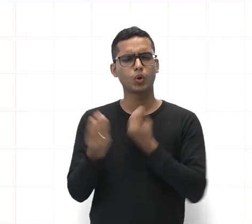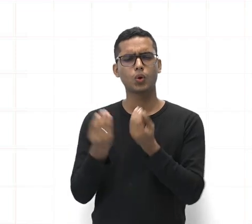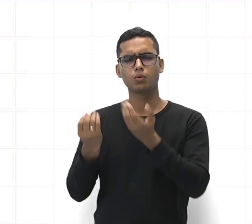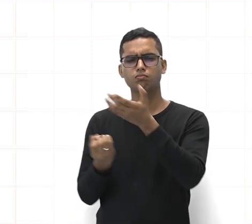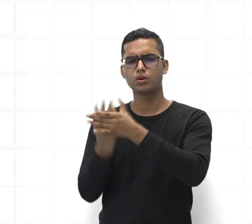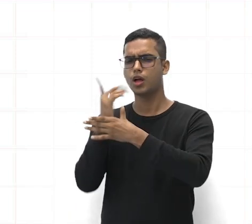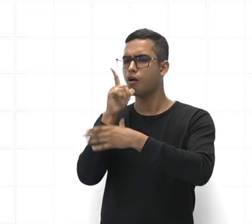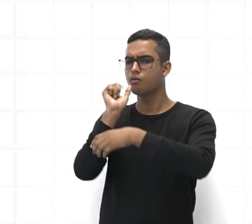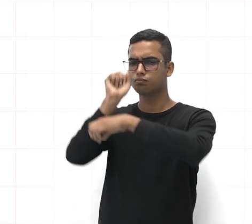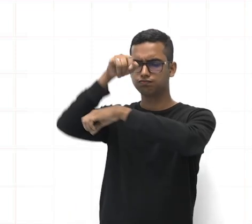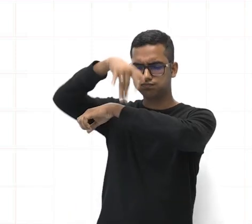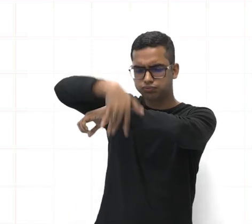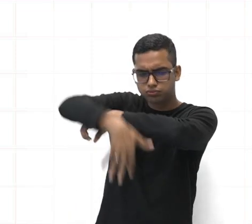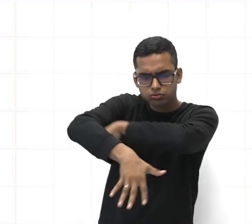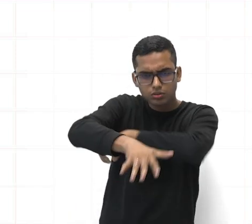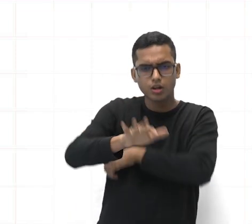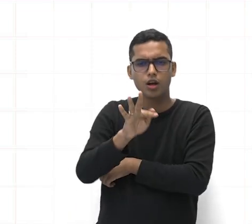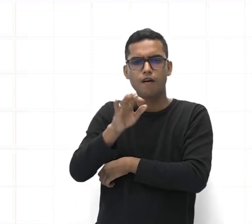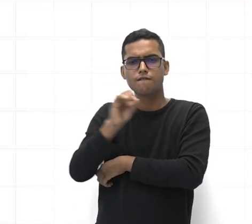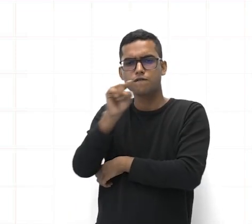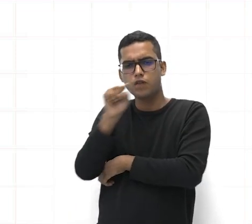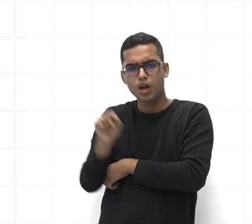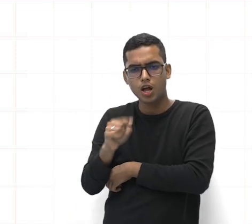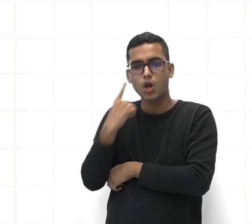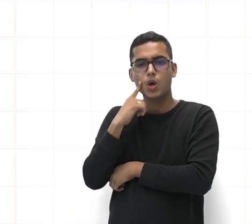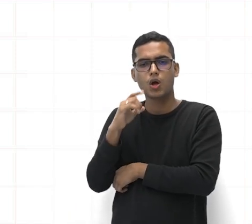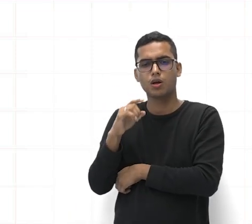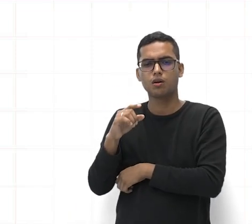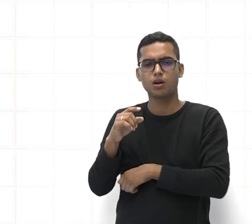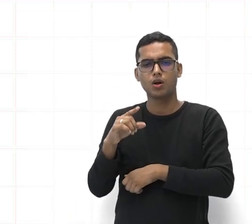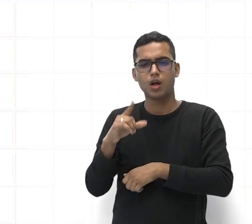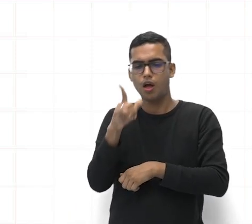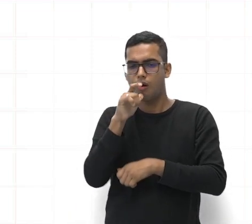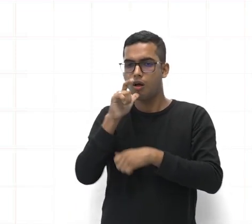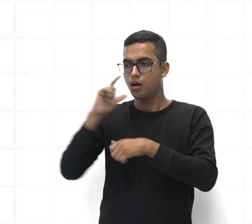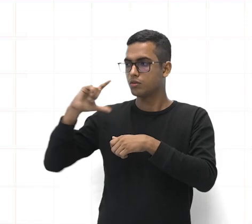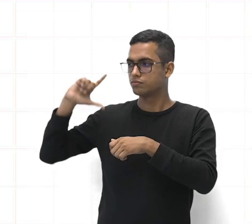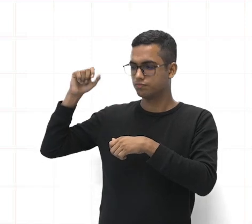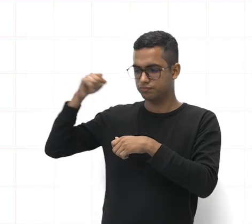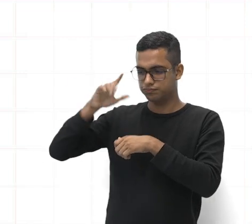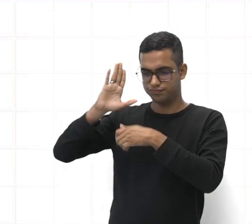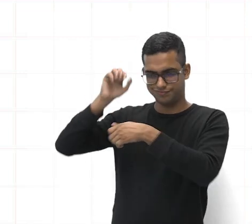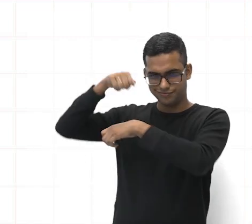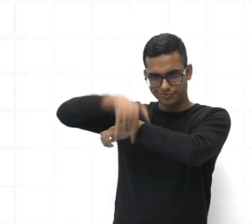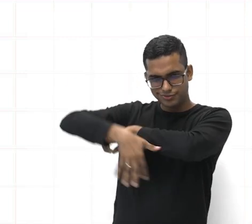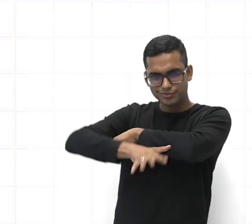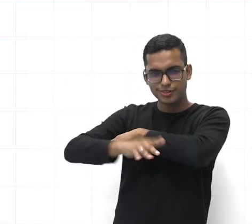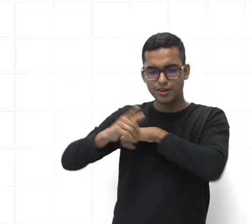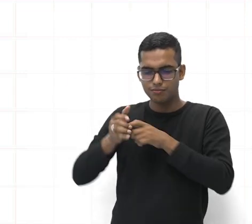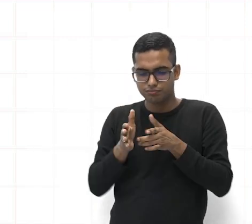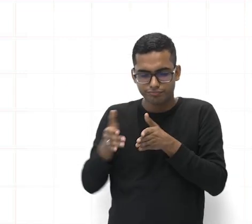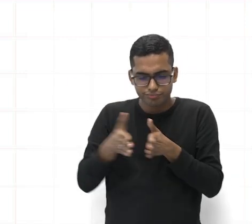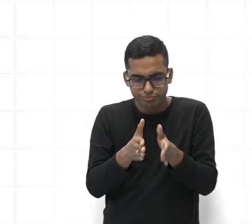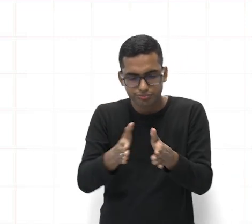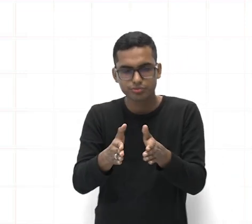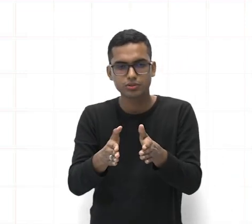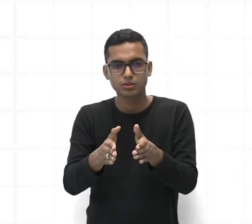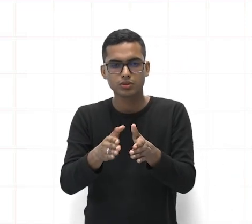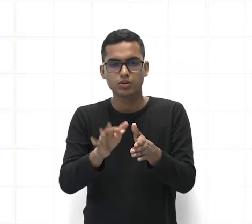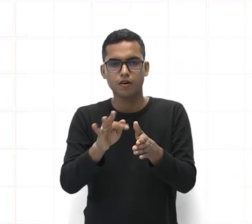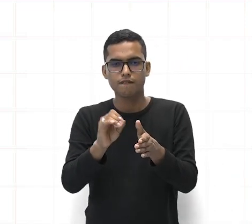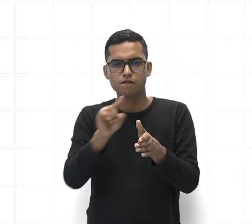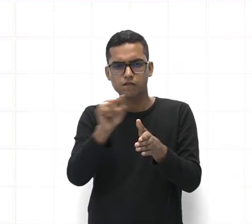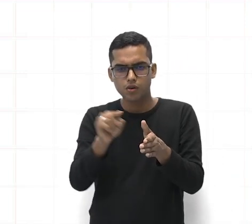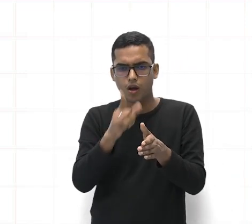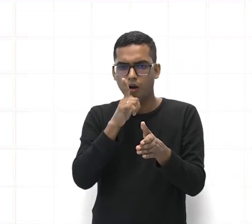né? A foz aí, que é um elemento importante de uma bacia hidrográfica. A foz é o local onde